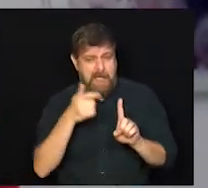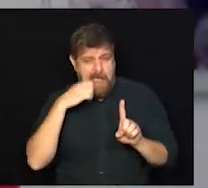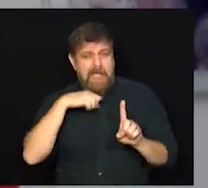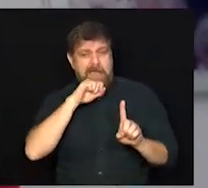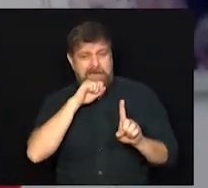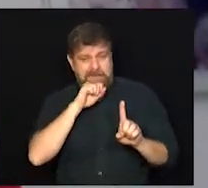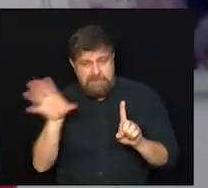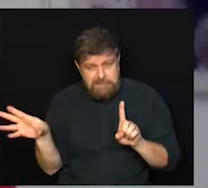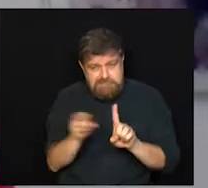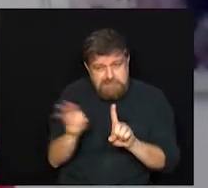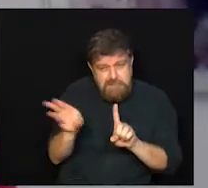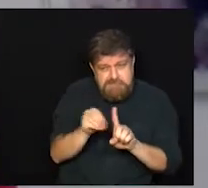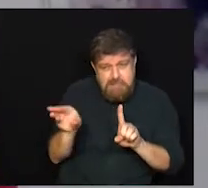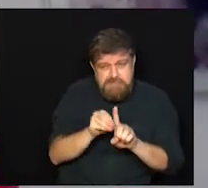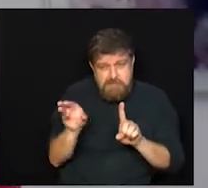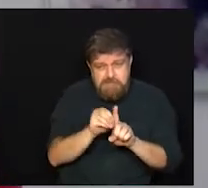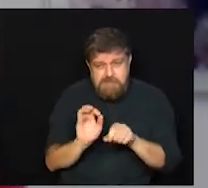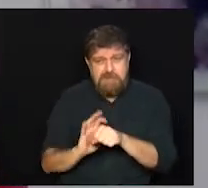mães.